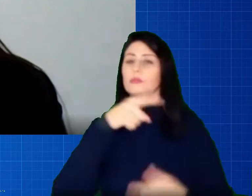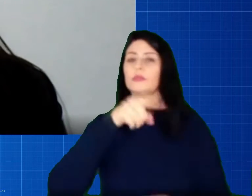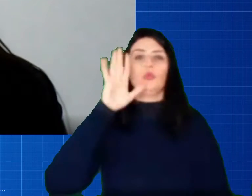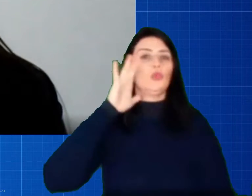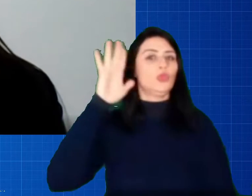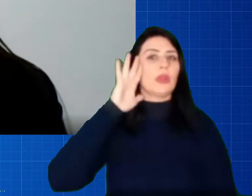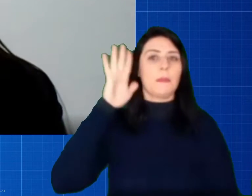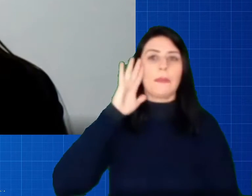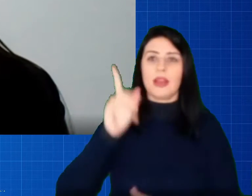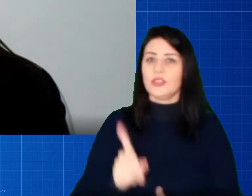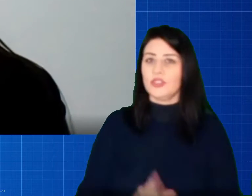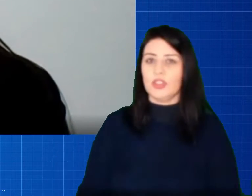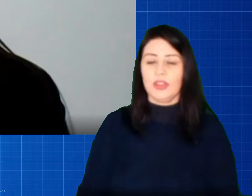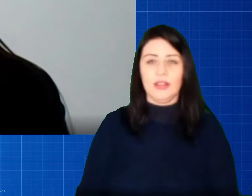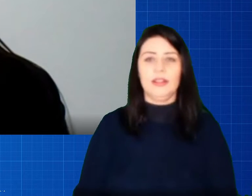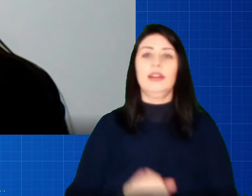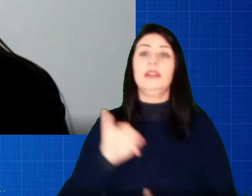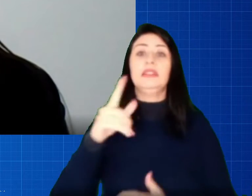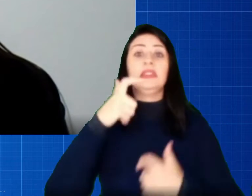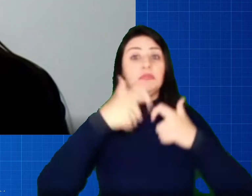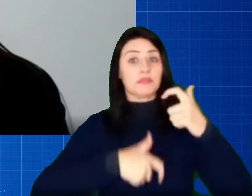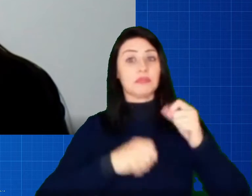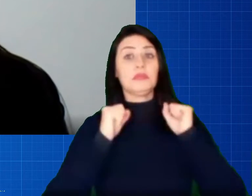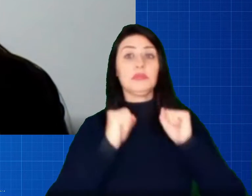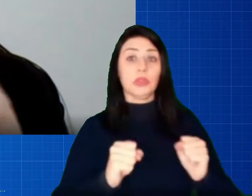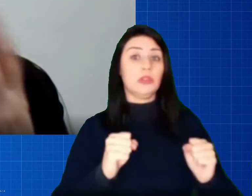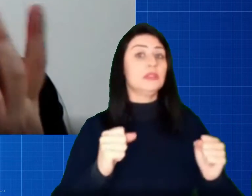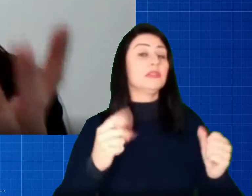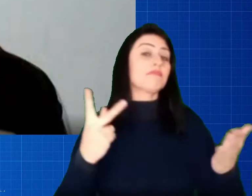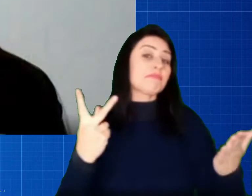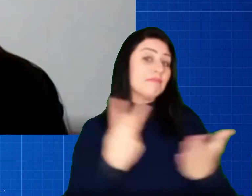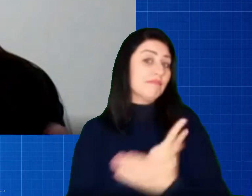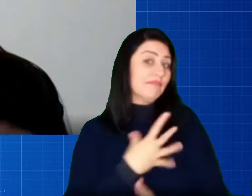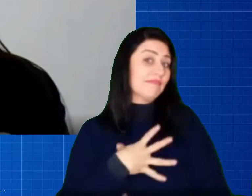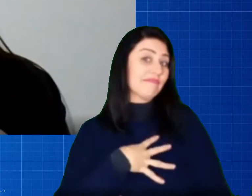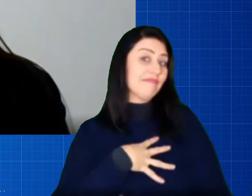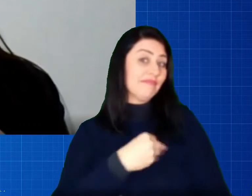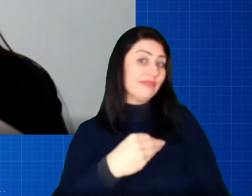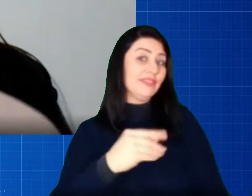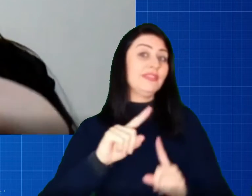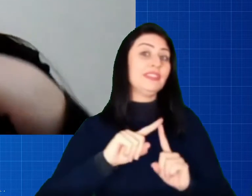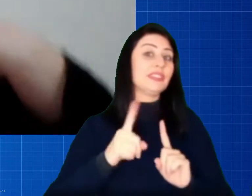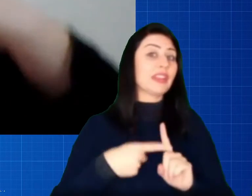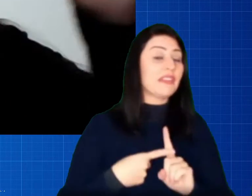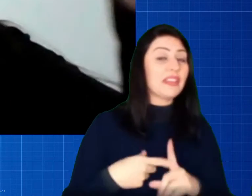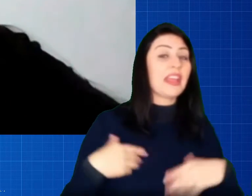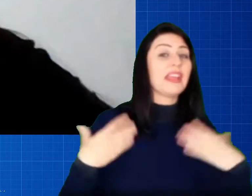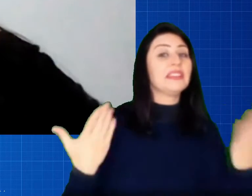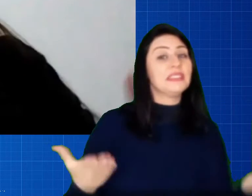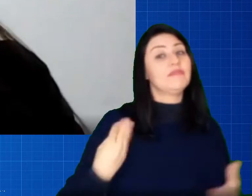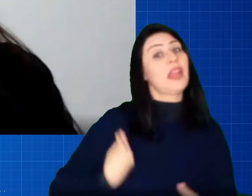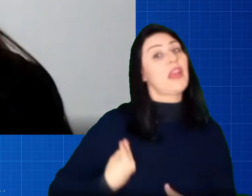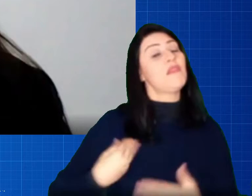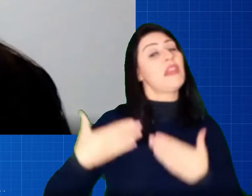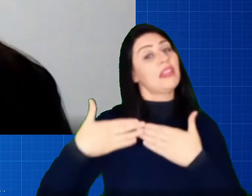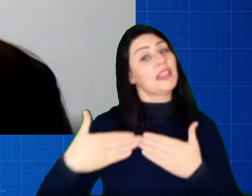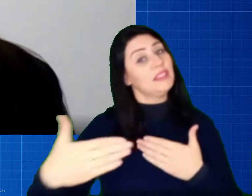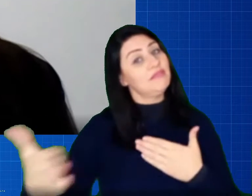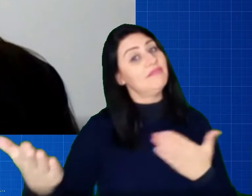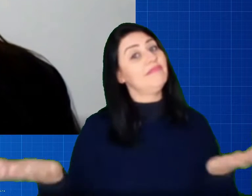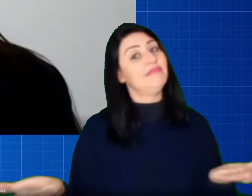não imaginam isso. Que se eles tiverem relações, eles podem ter riscos de ter, né, um filho não, e toda uma vida que está pela